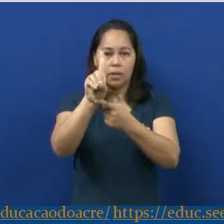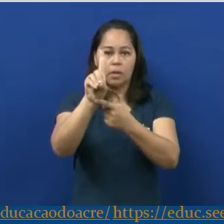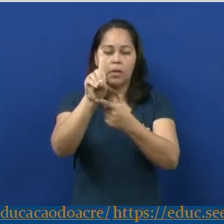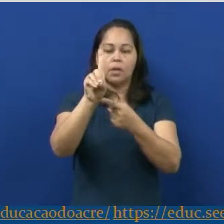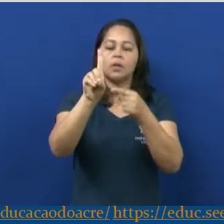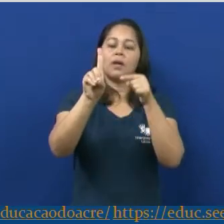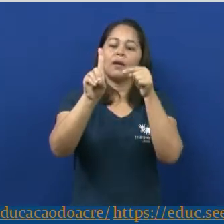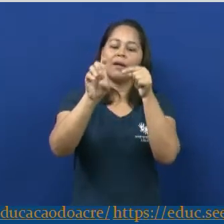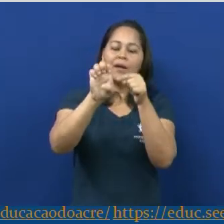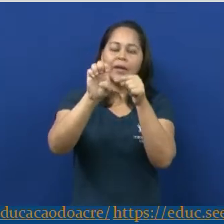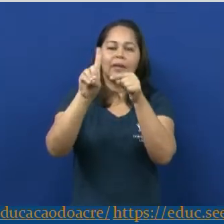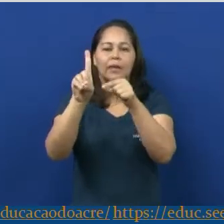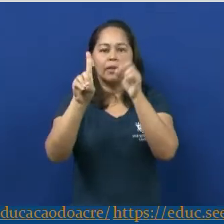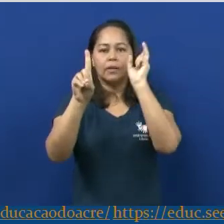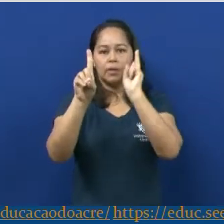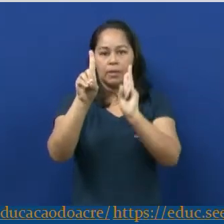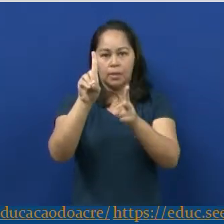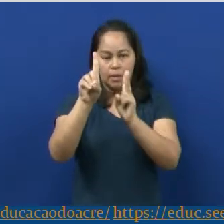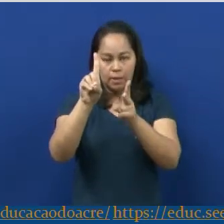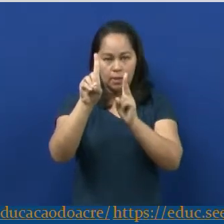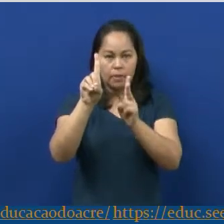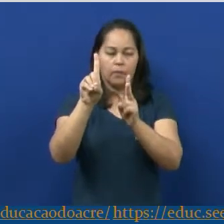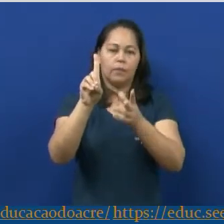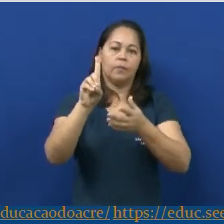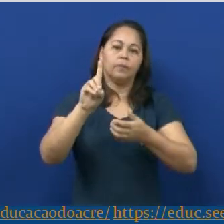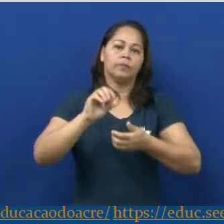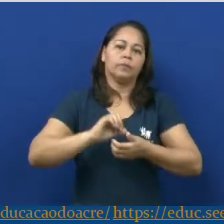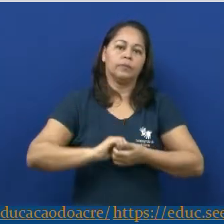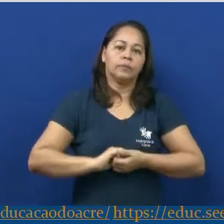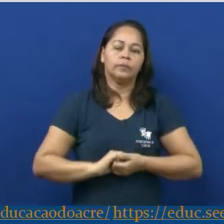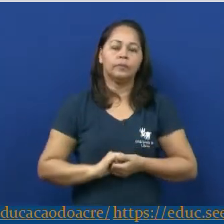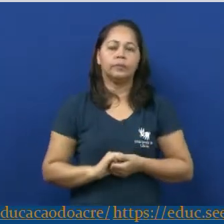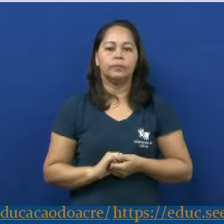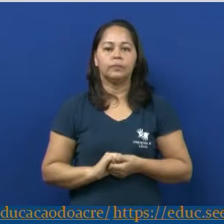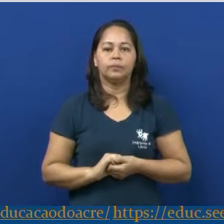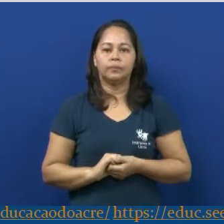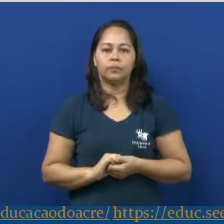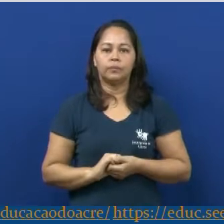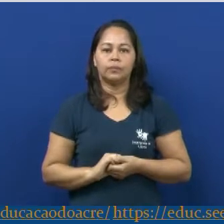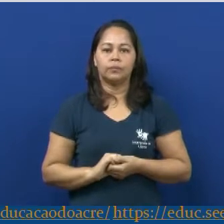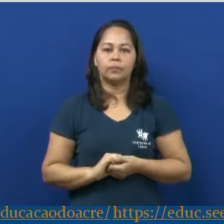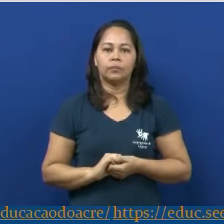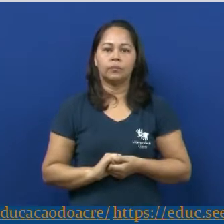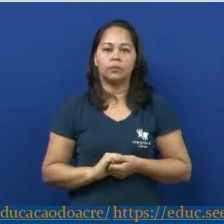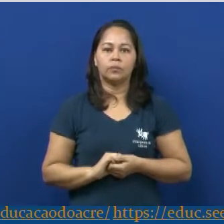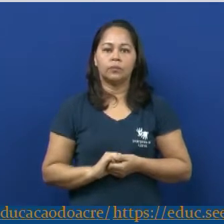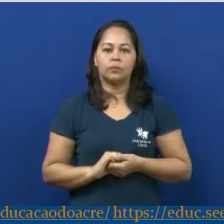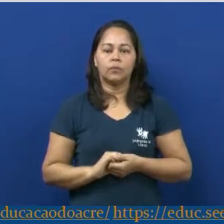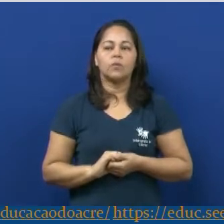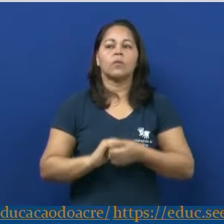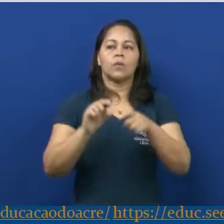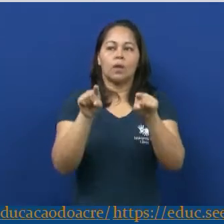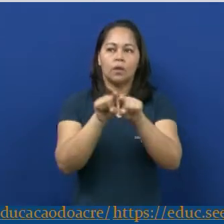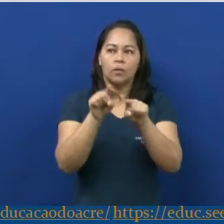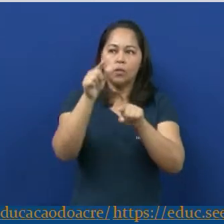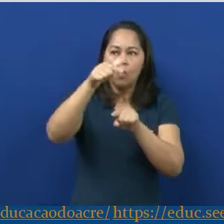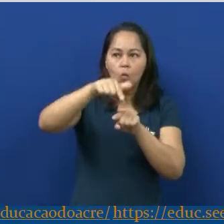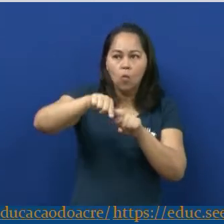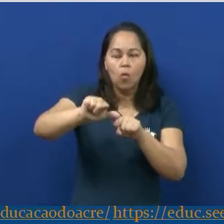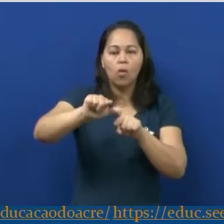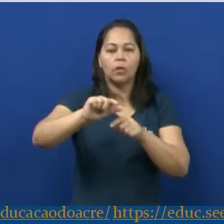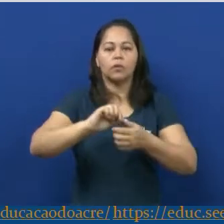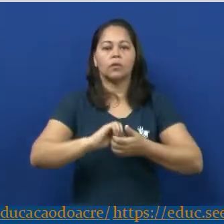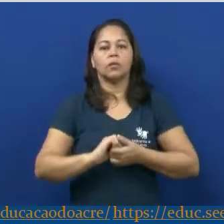terminação é de com ele e aí ele já foi para forma particípio e eu também coloquei alguns